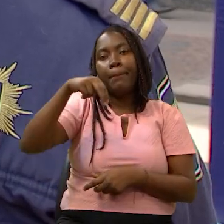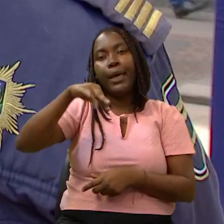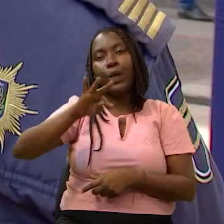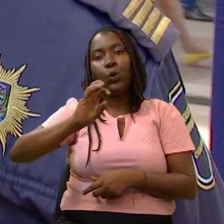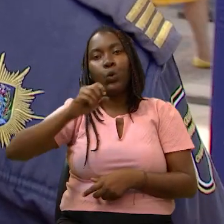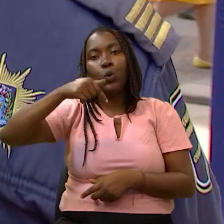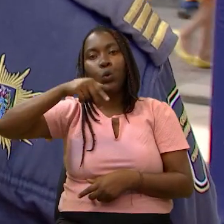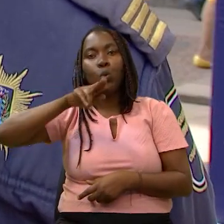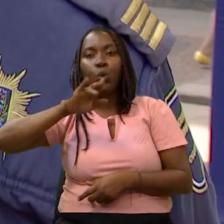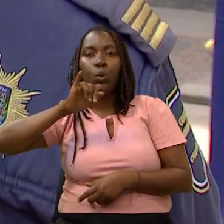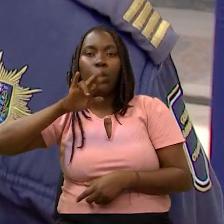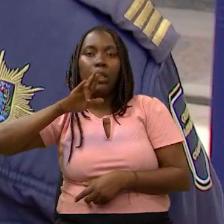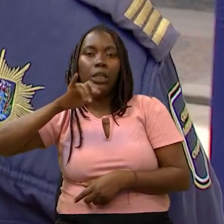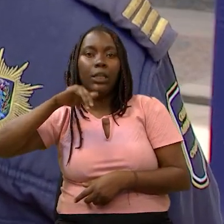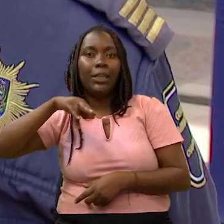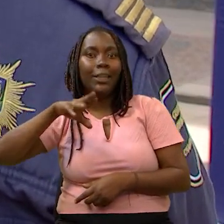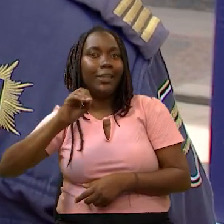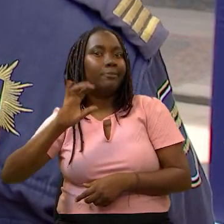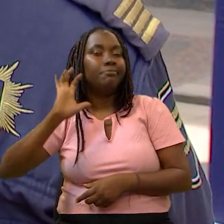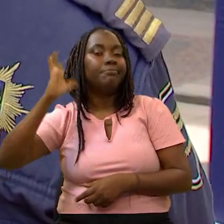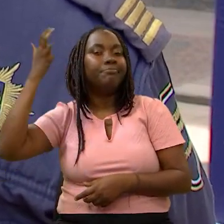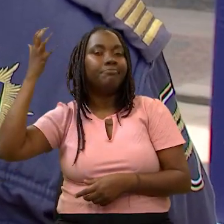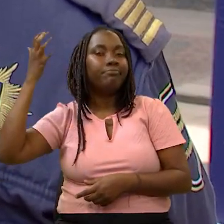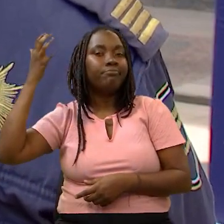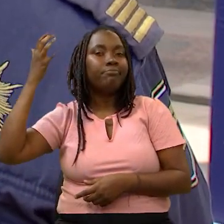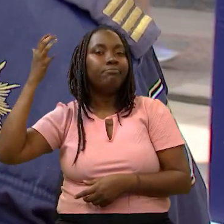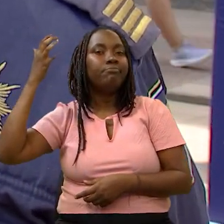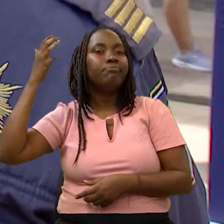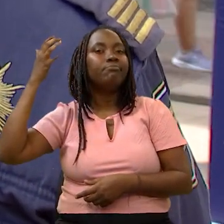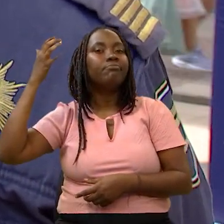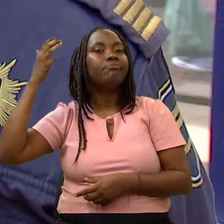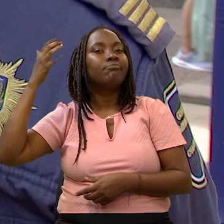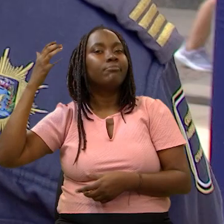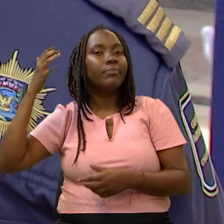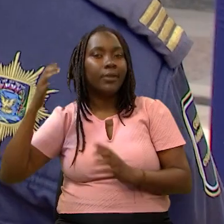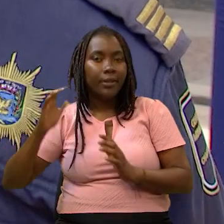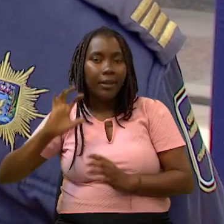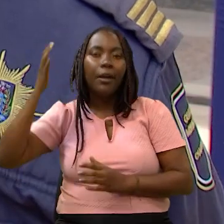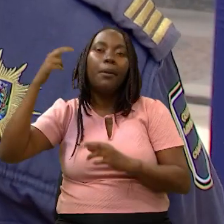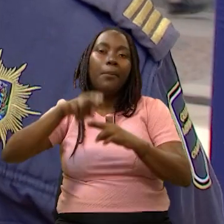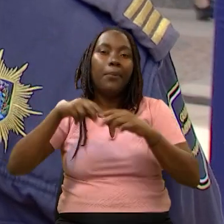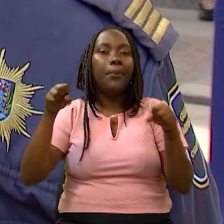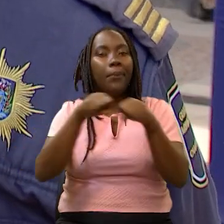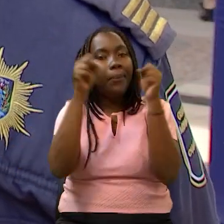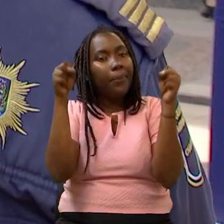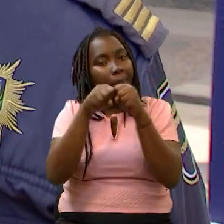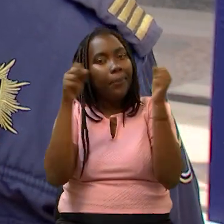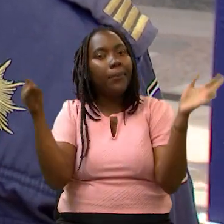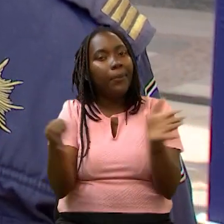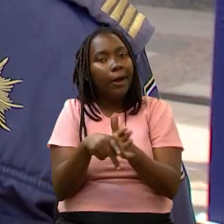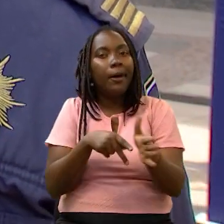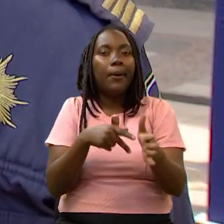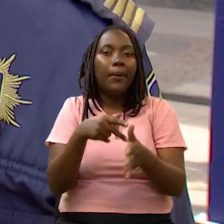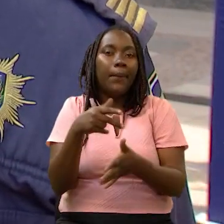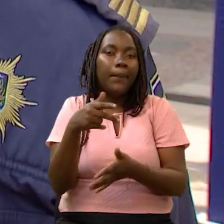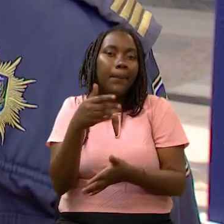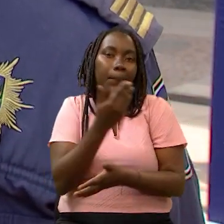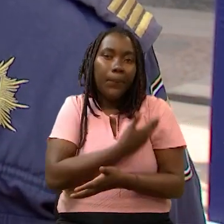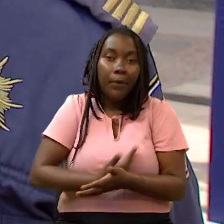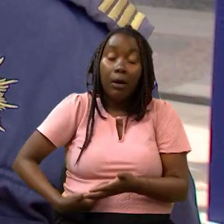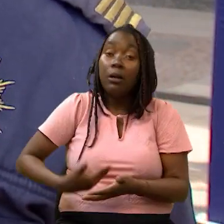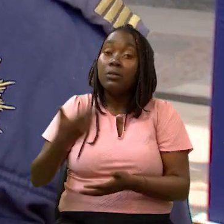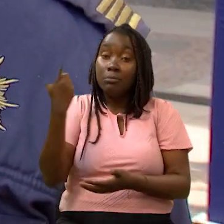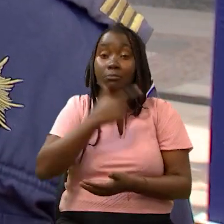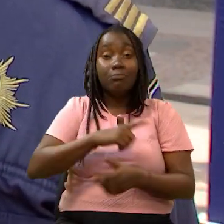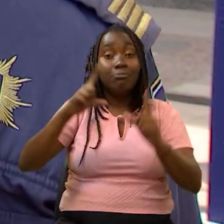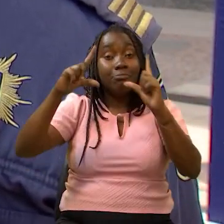praças como, por exemplo, a Bento Quirino, situações que haviam ocorrendo na Bento Quirino por conta de depredação de patrimônio público, a